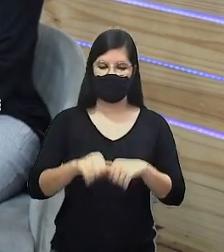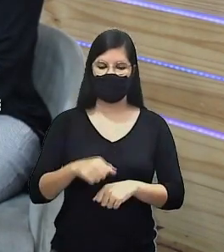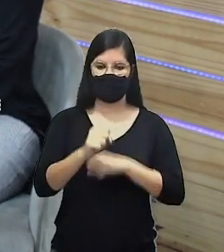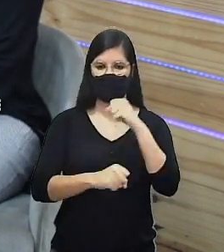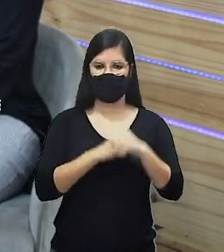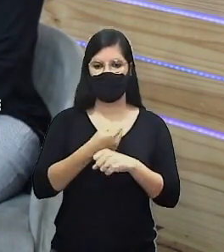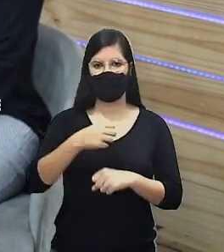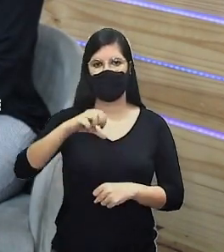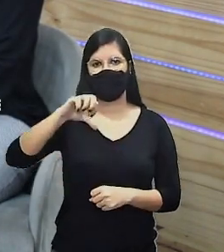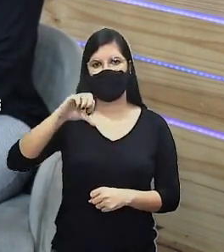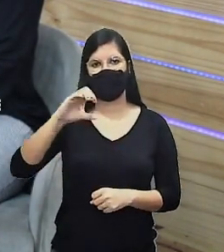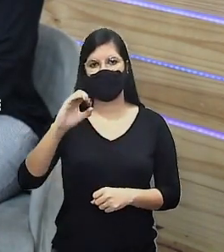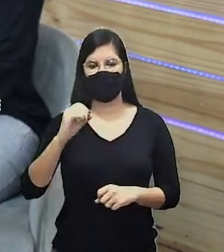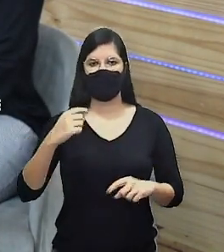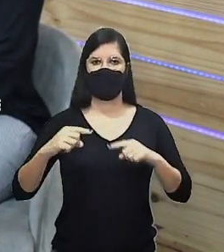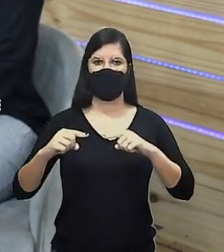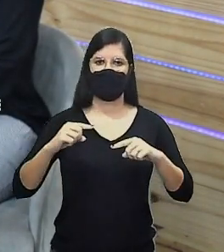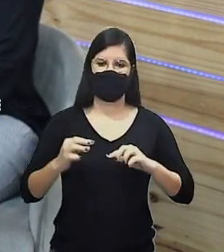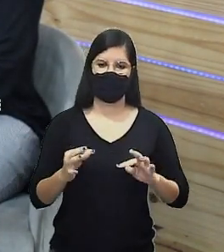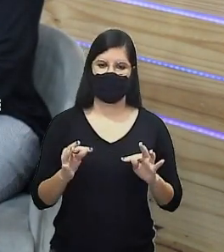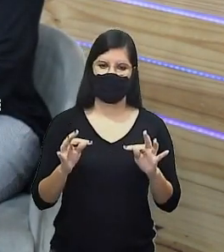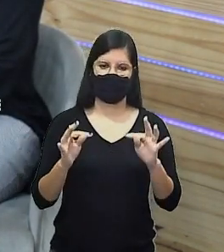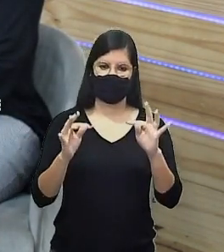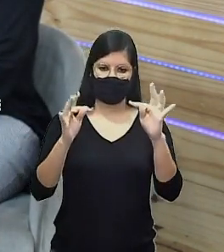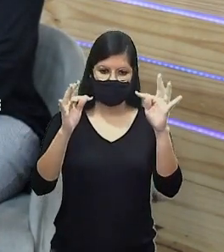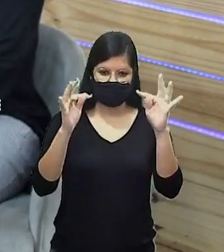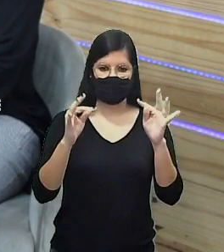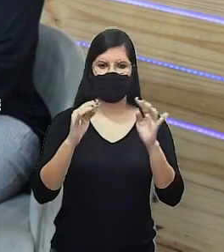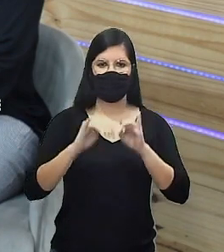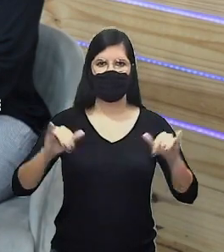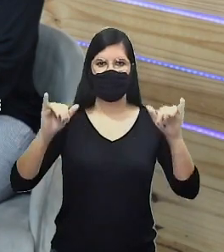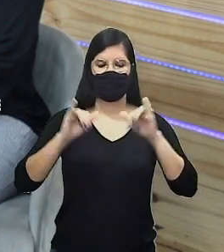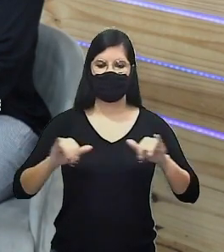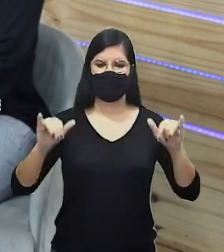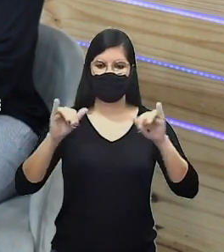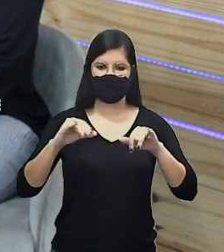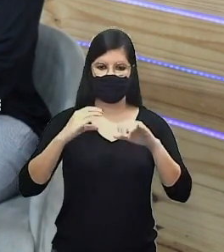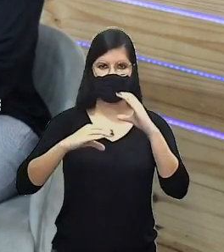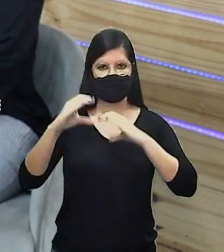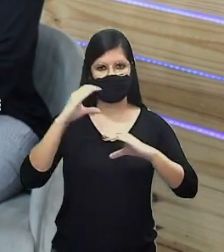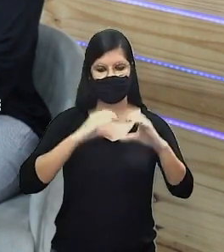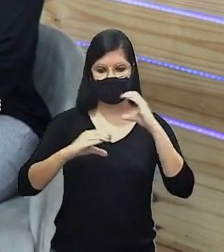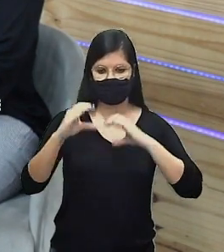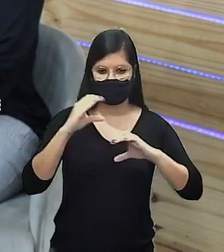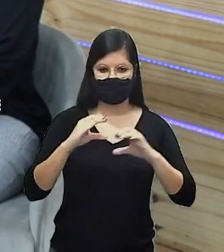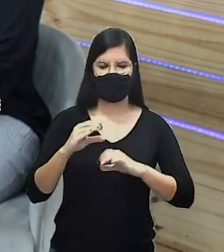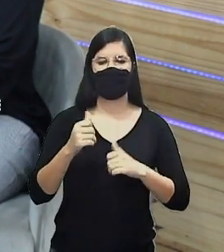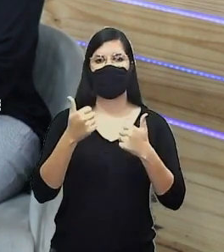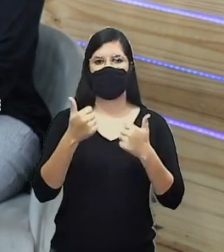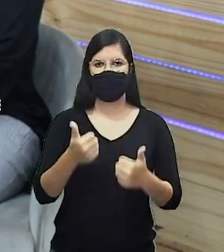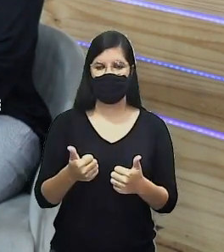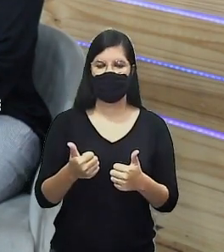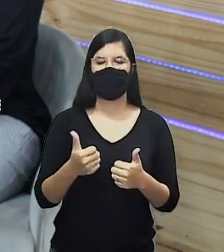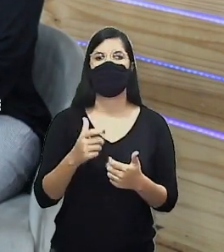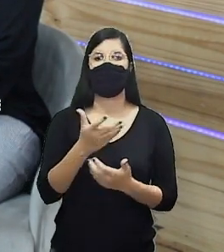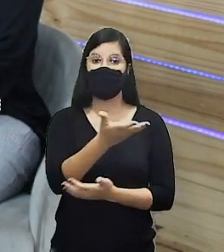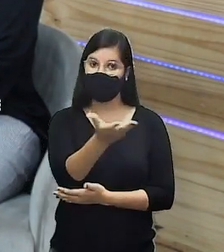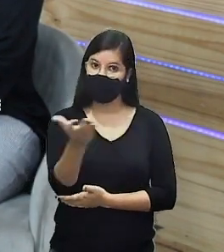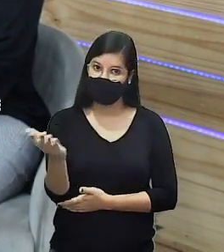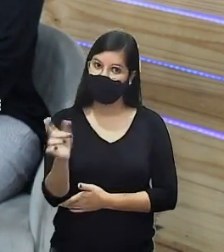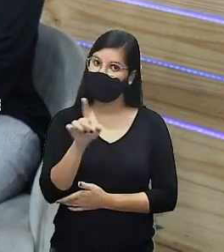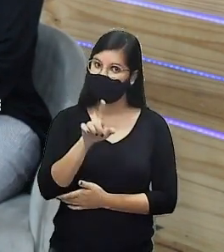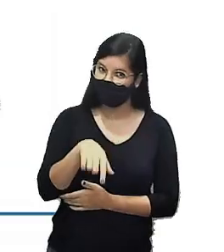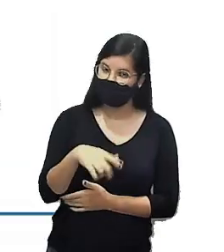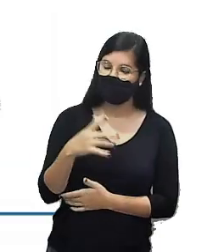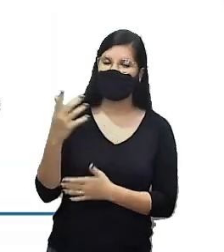90 e já domina essas tecnologias da informação e da comunicação, meu caro, minha cara, você é